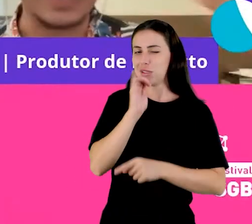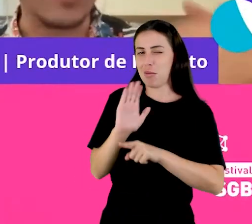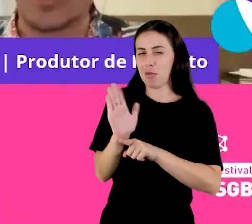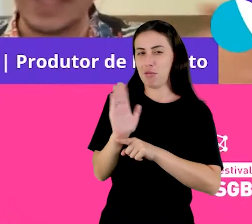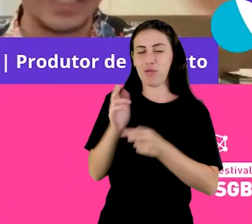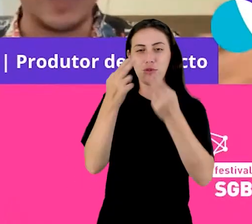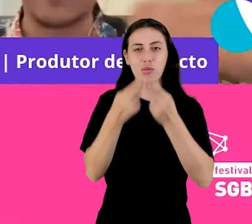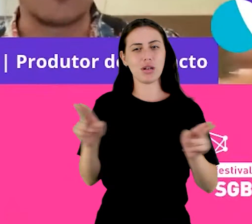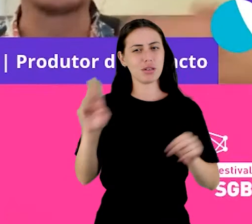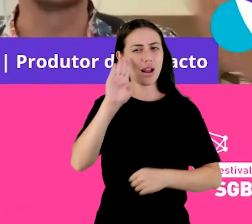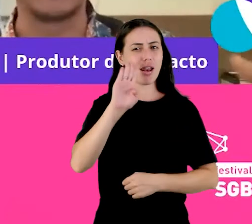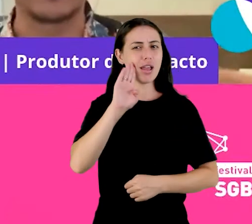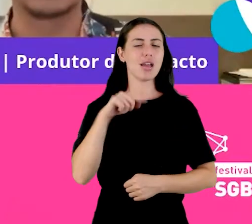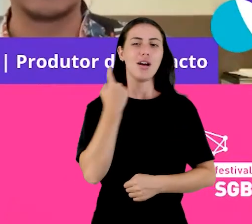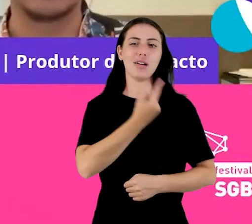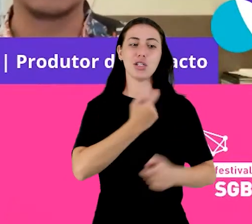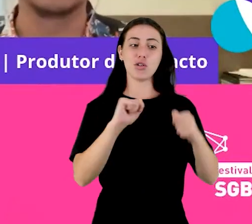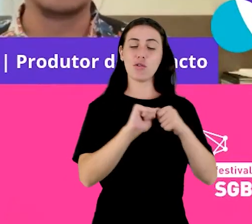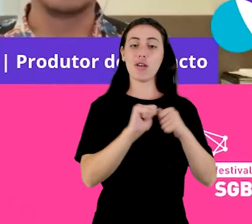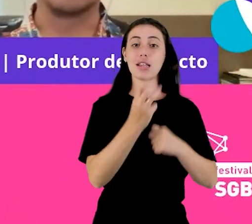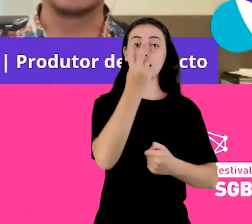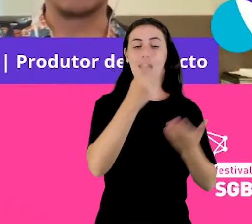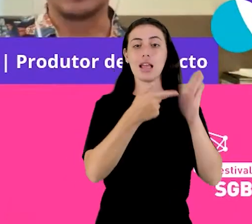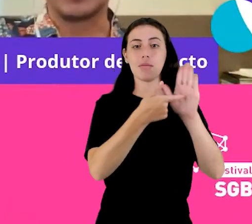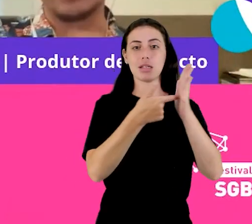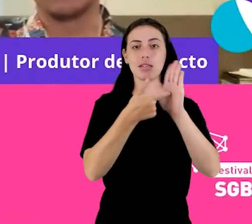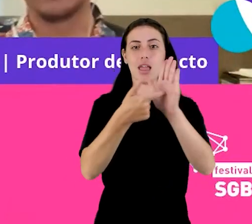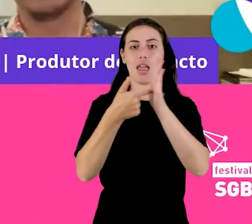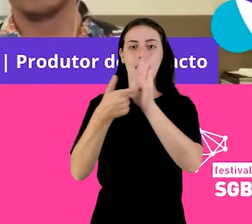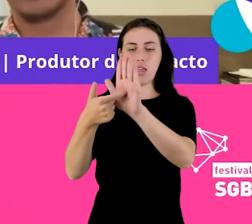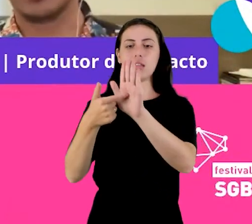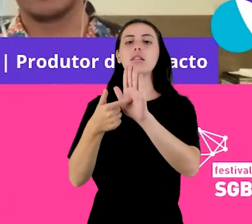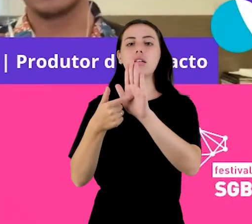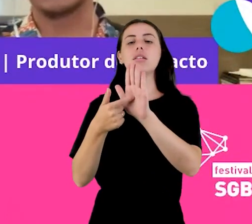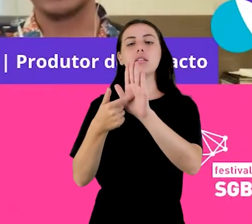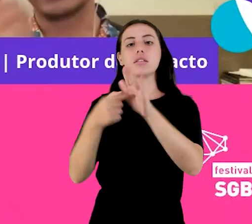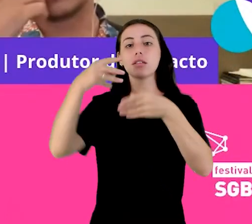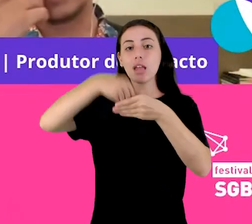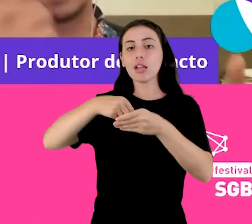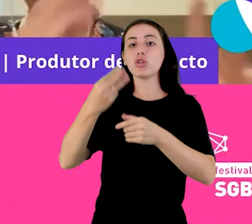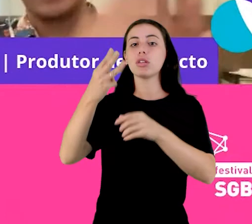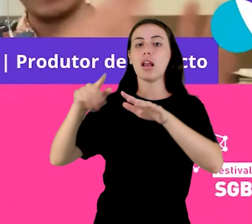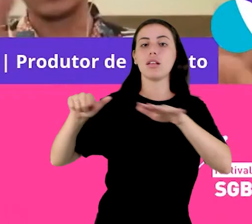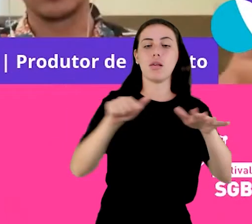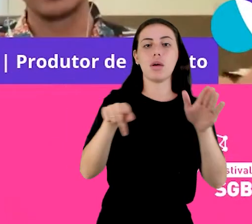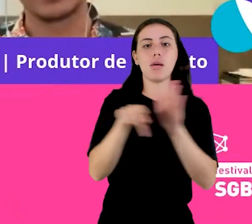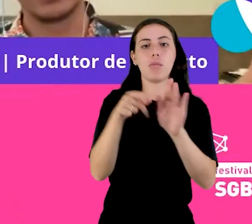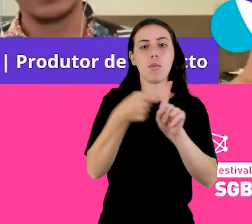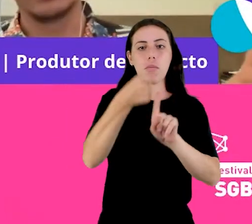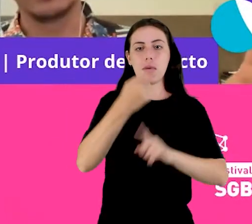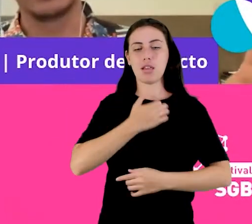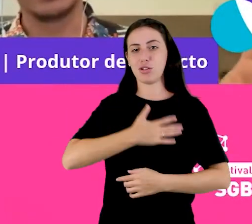a gente tem que combater com outros tipos de informação também, né? Então, por exemplo, o lançamento do filme foi muito legal, porque a gente fez 3